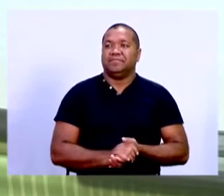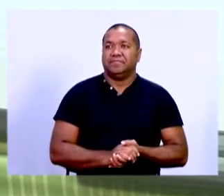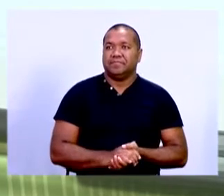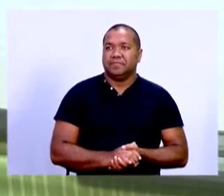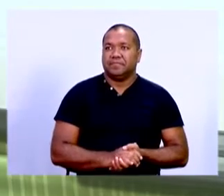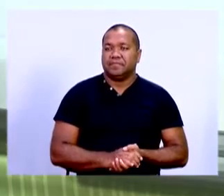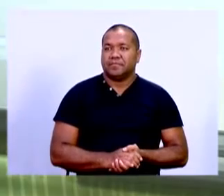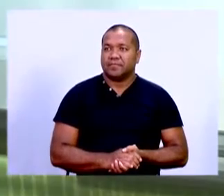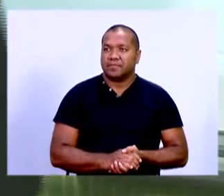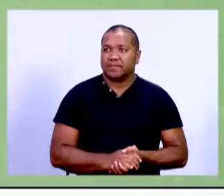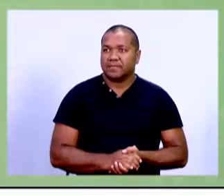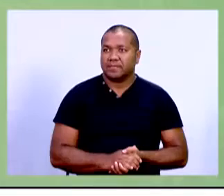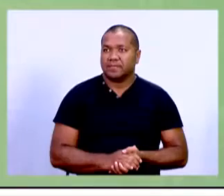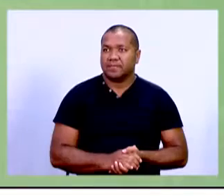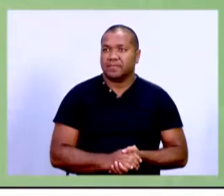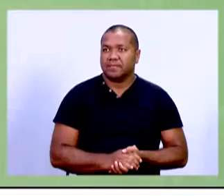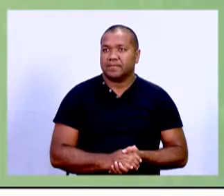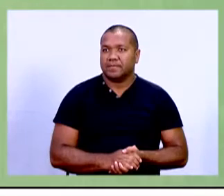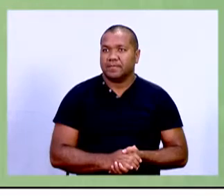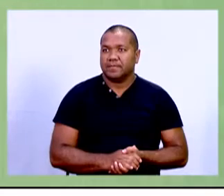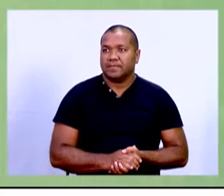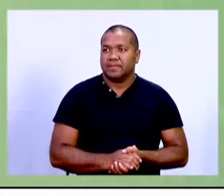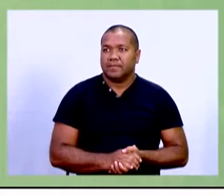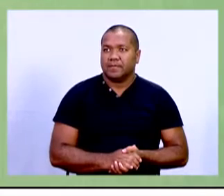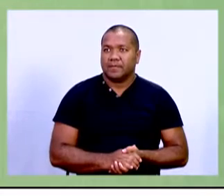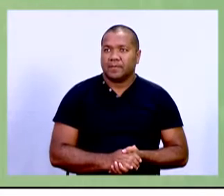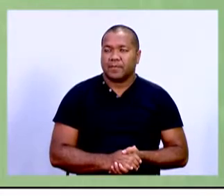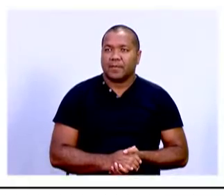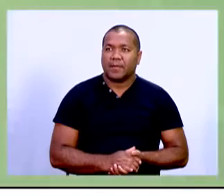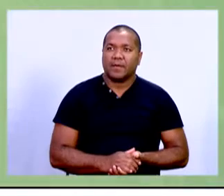próxima pergunta da nossa entrevista.